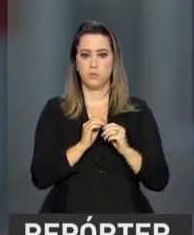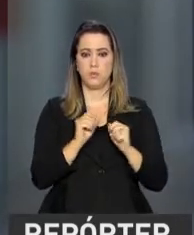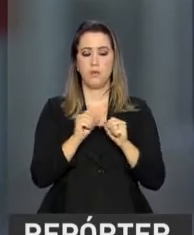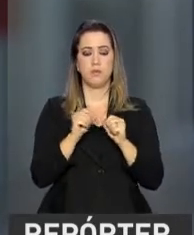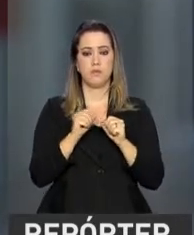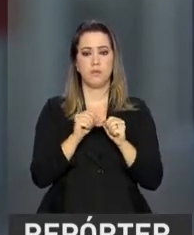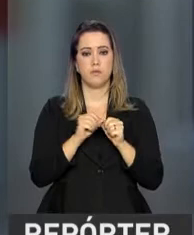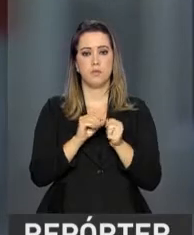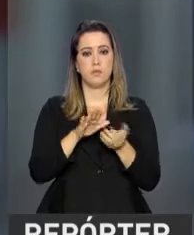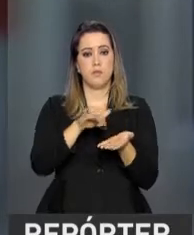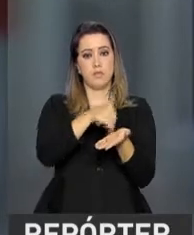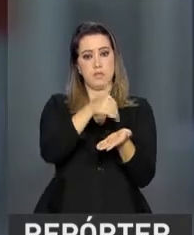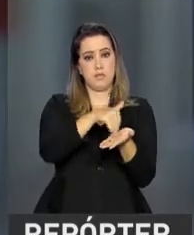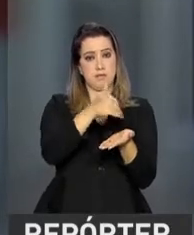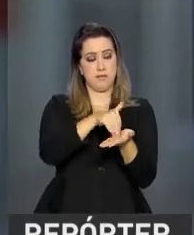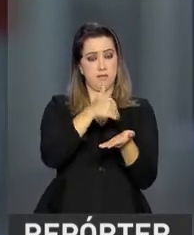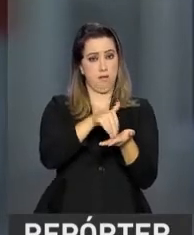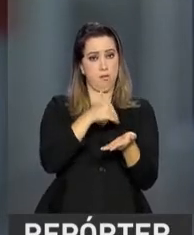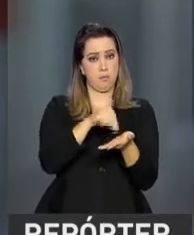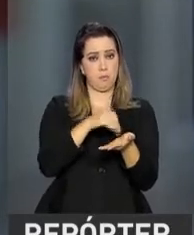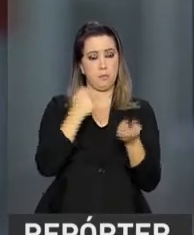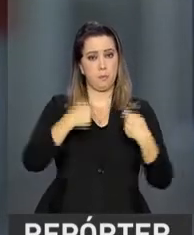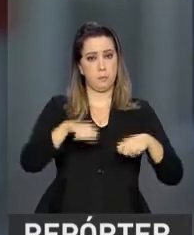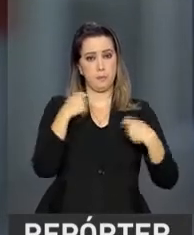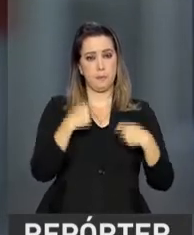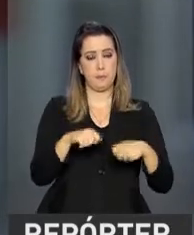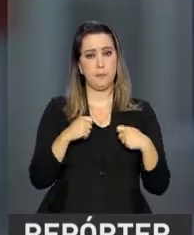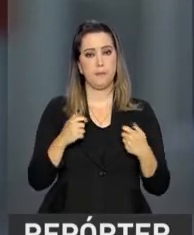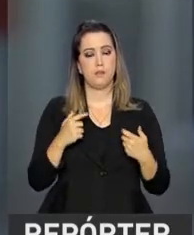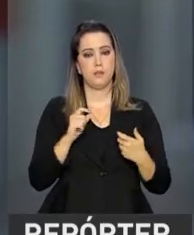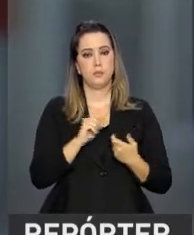fazer o meu dado lá, aí